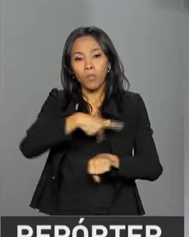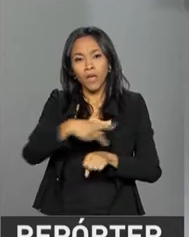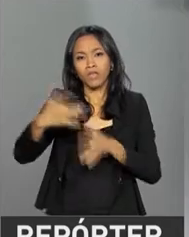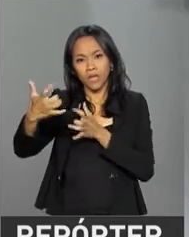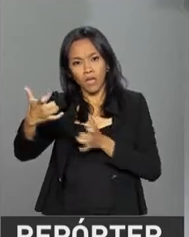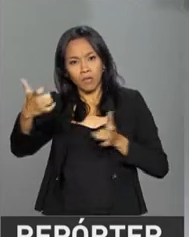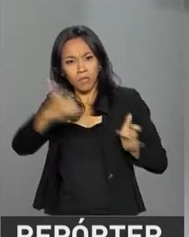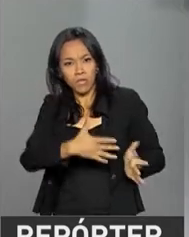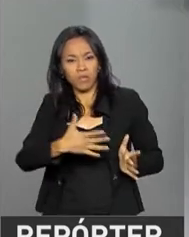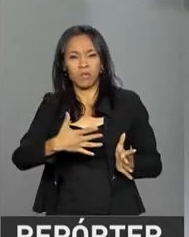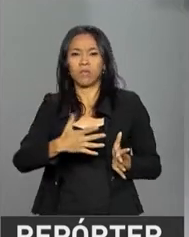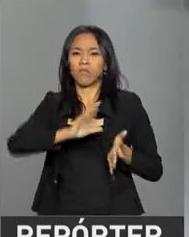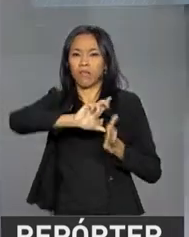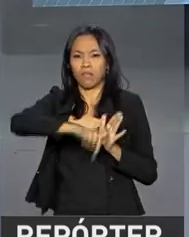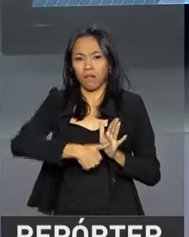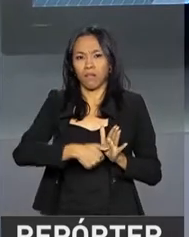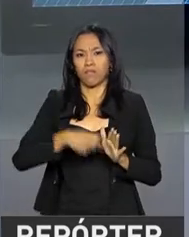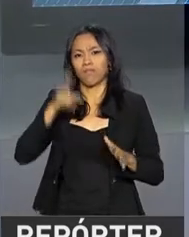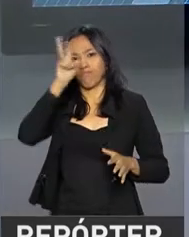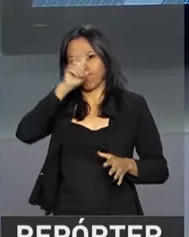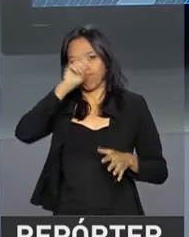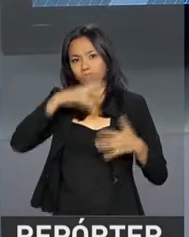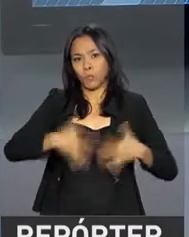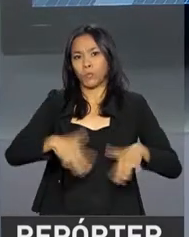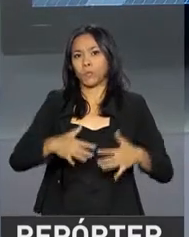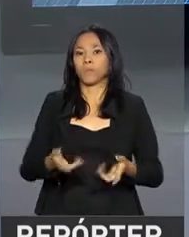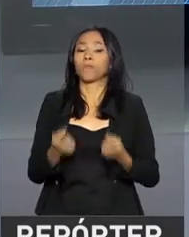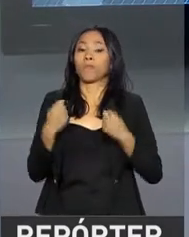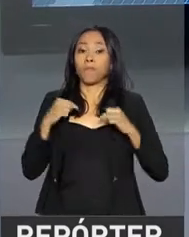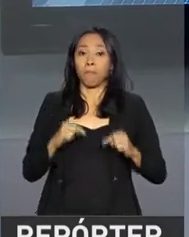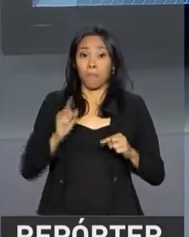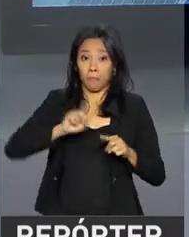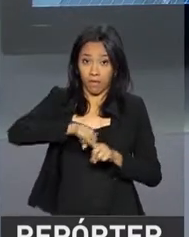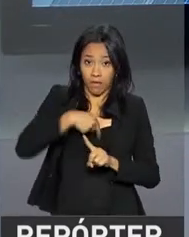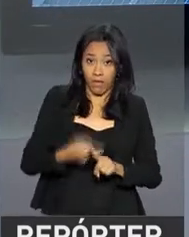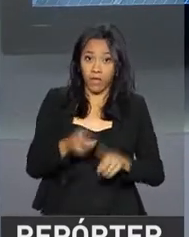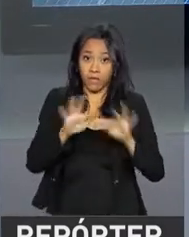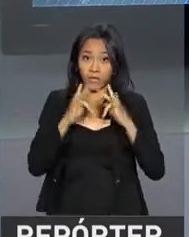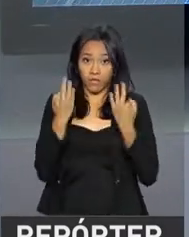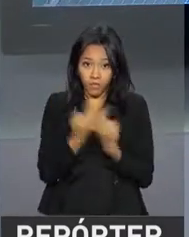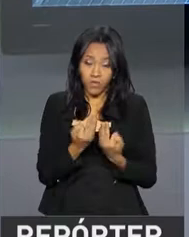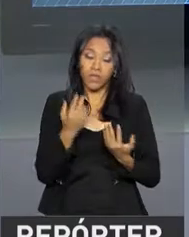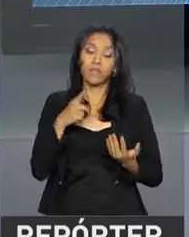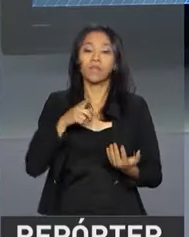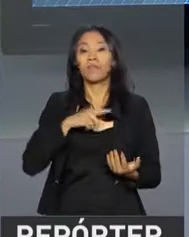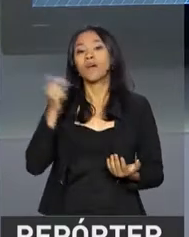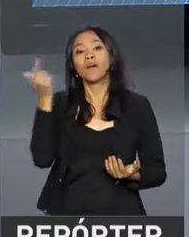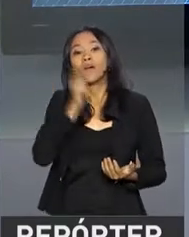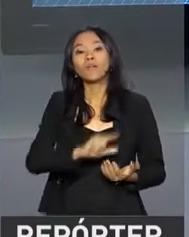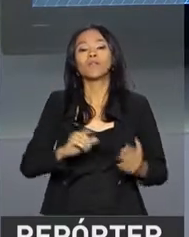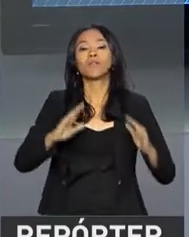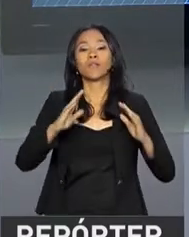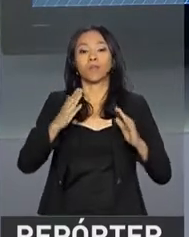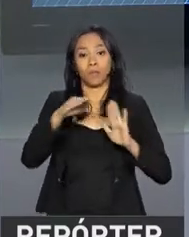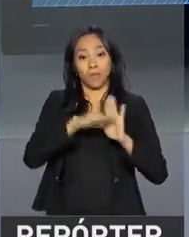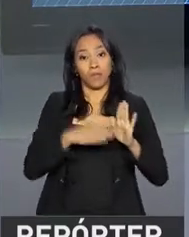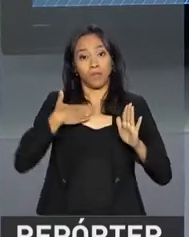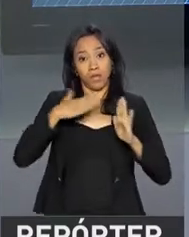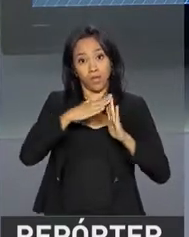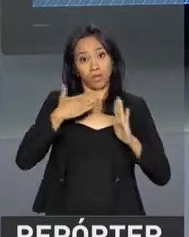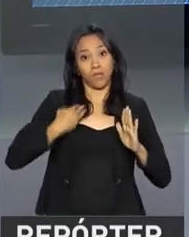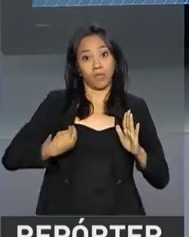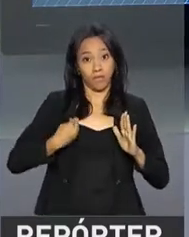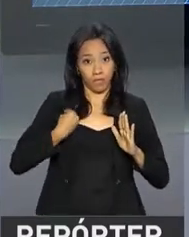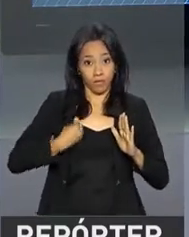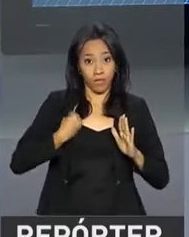recessão da história mais famílias beneficiadas pelo programa minha casa minha vida desta vez no distrito